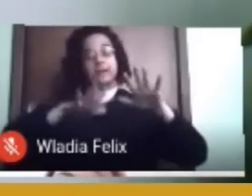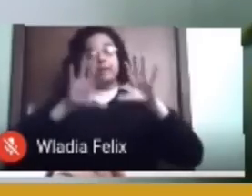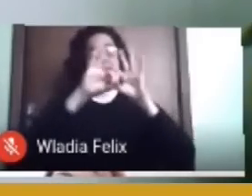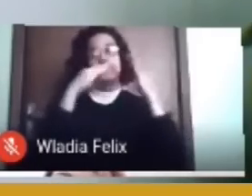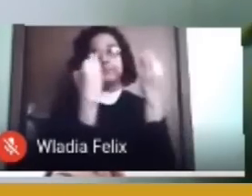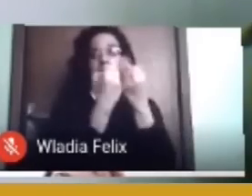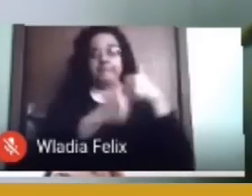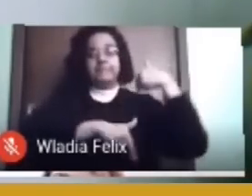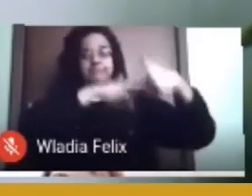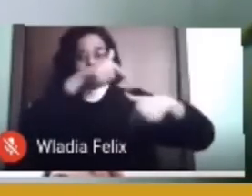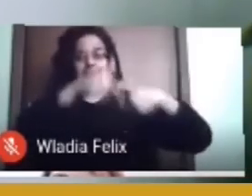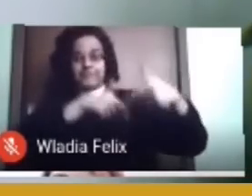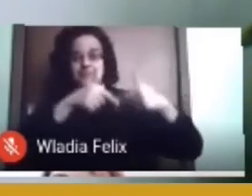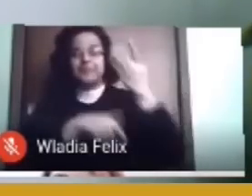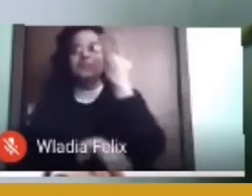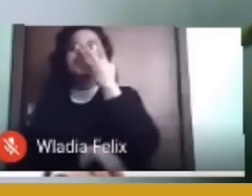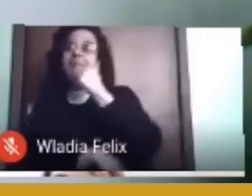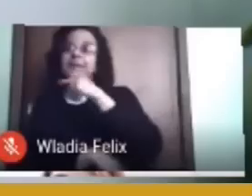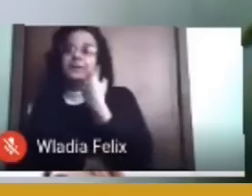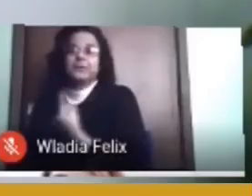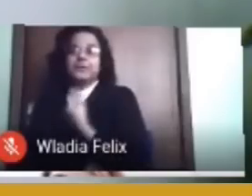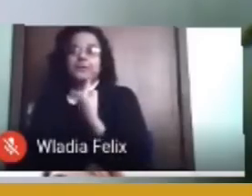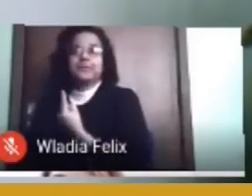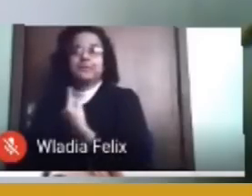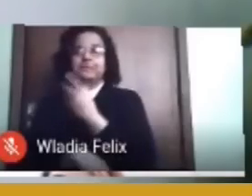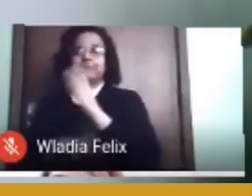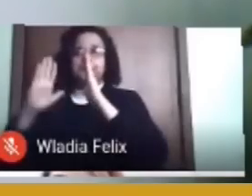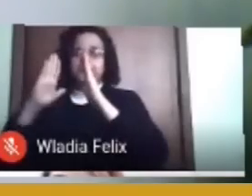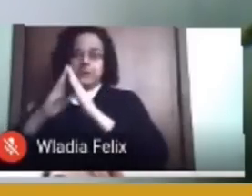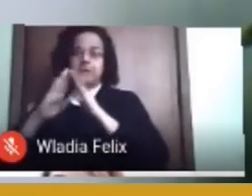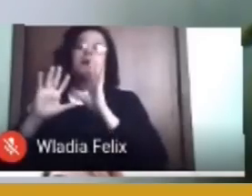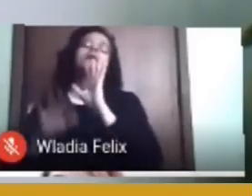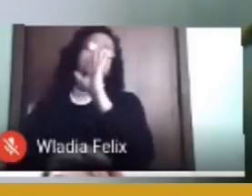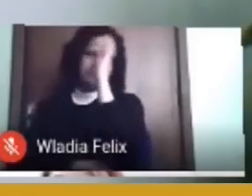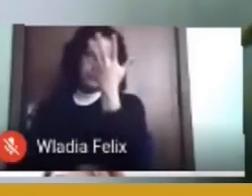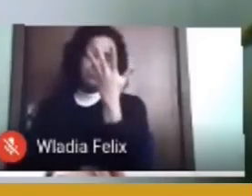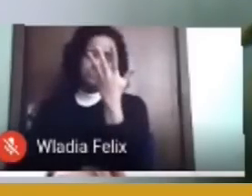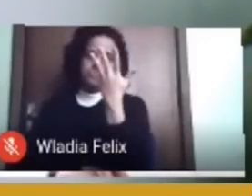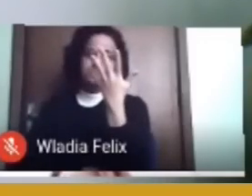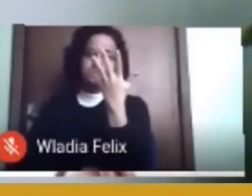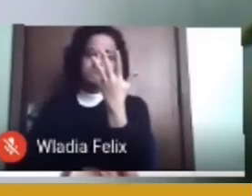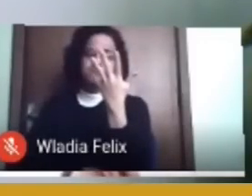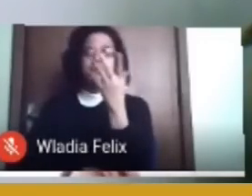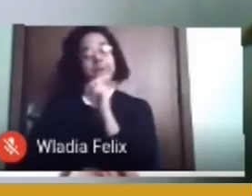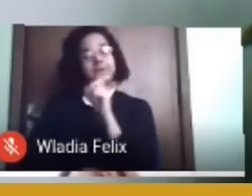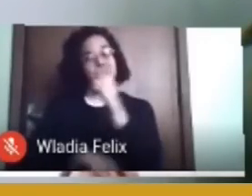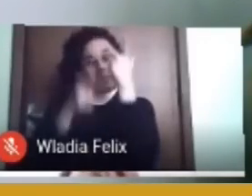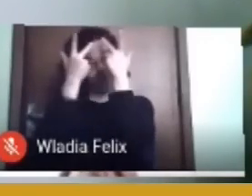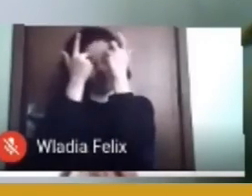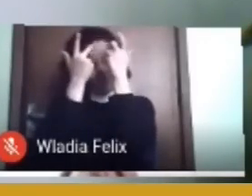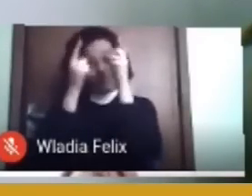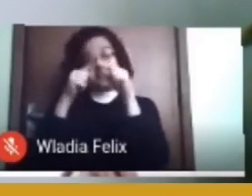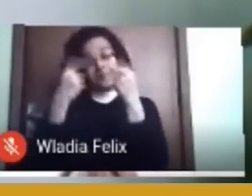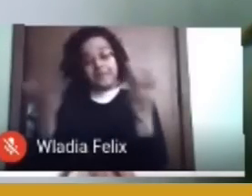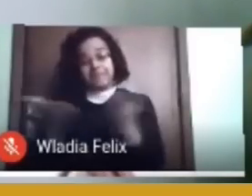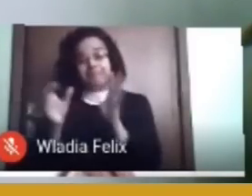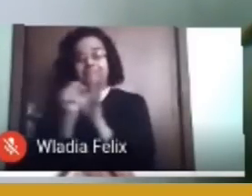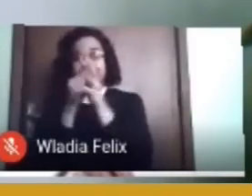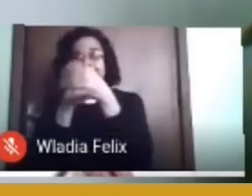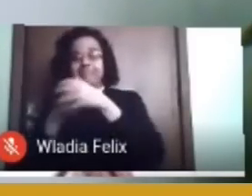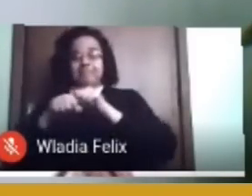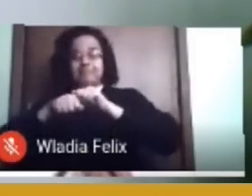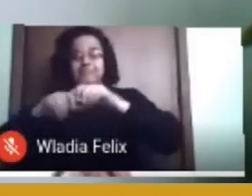infelizmente, normal, né? Eu diria que não é normal, mas no momento de pandemia os pais precisam trabalhar e nós, enquanto escola, estamos fechadas porque